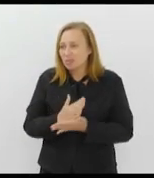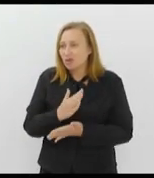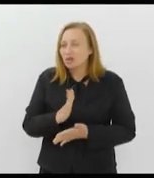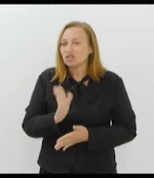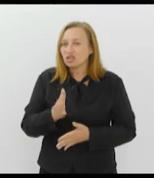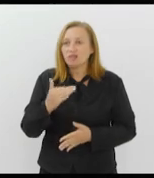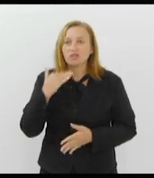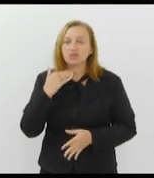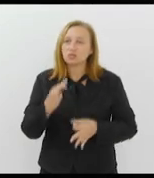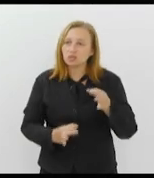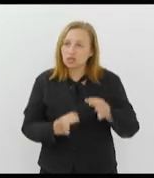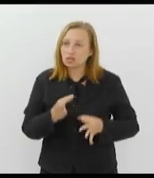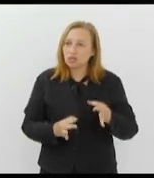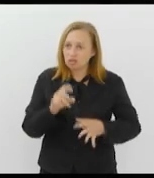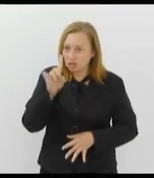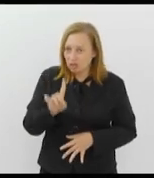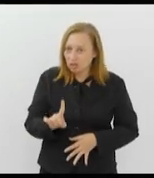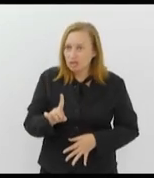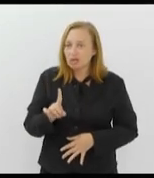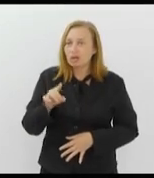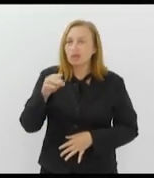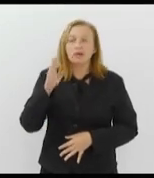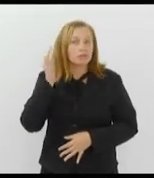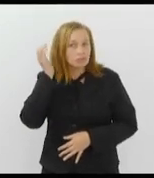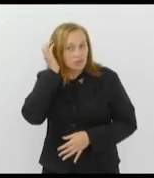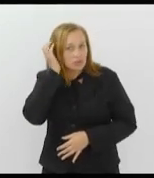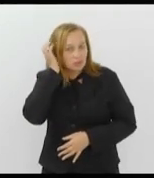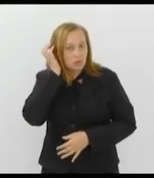juiz de direito, inclusive, do Mato Grosso.